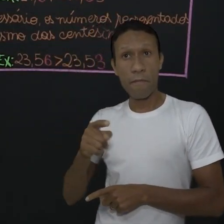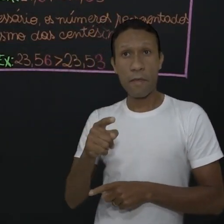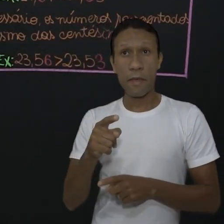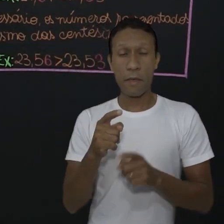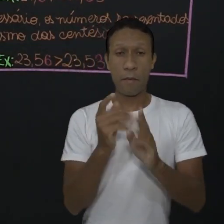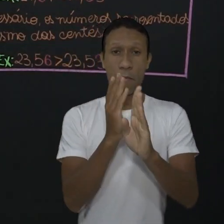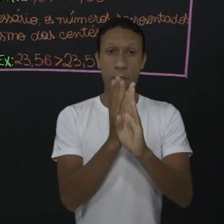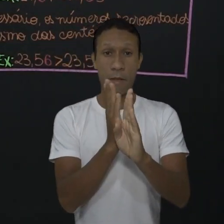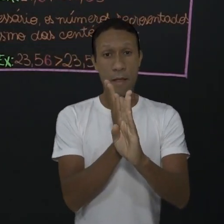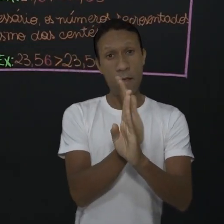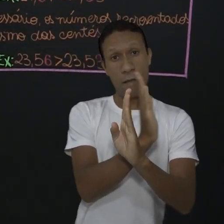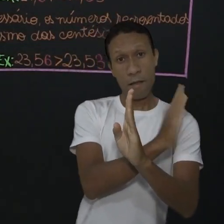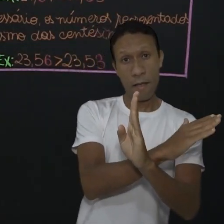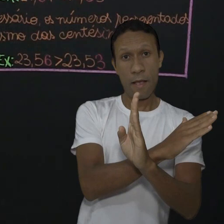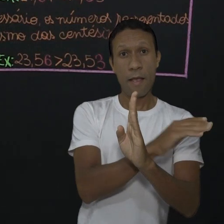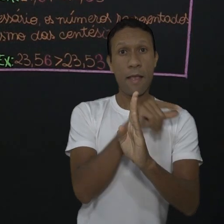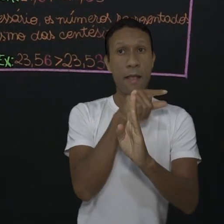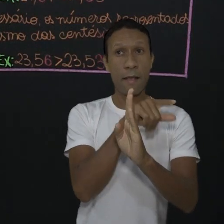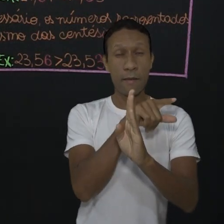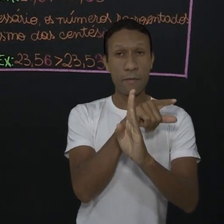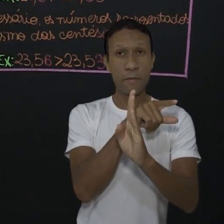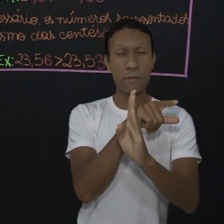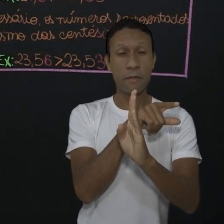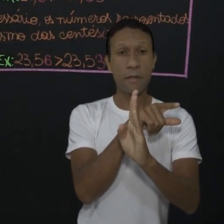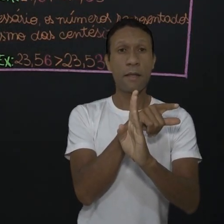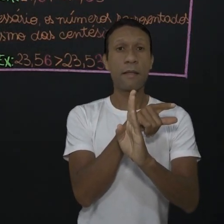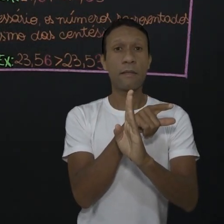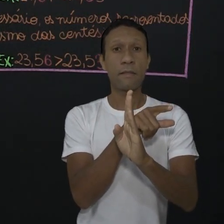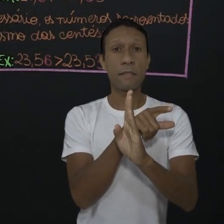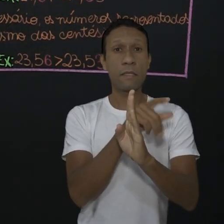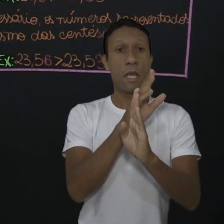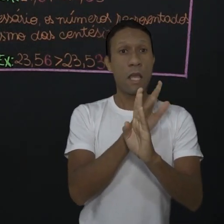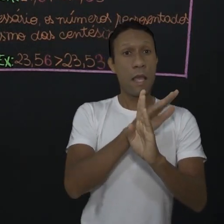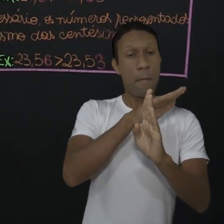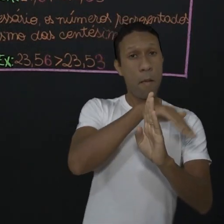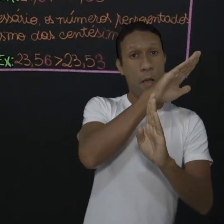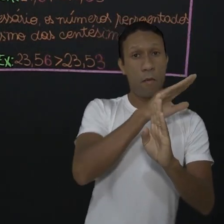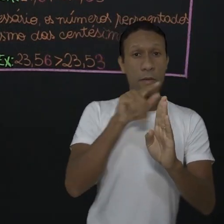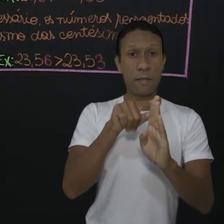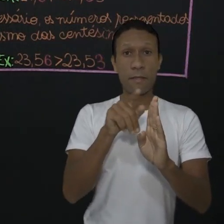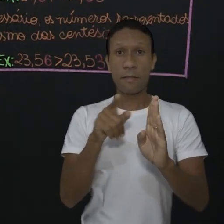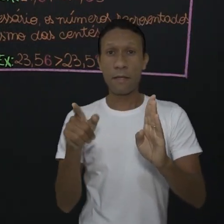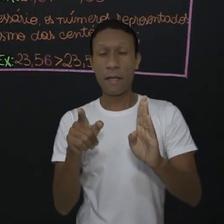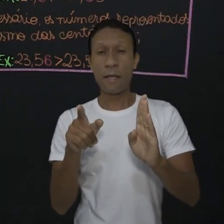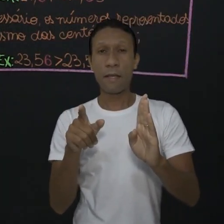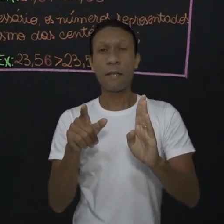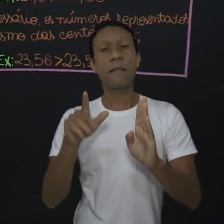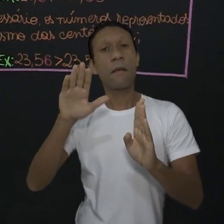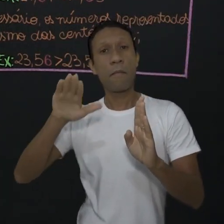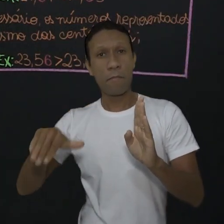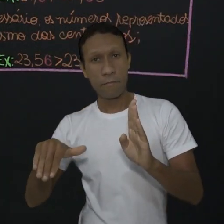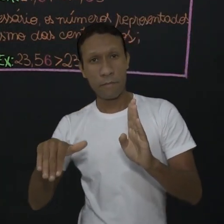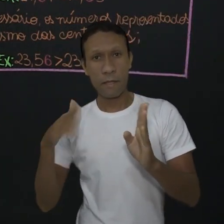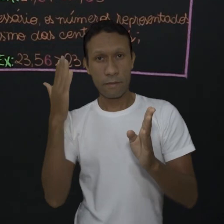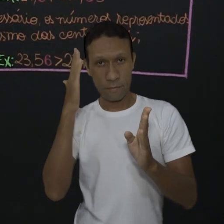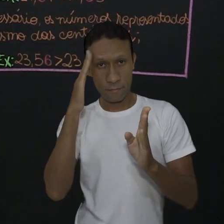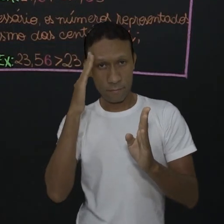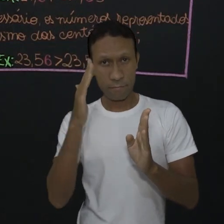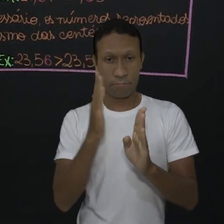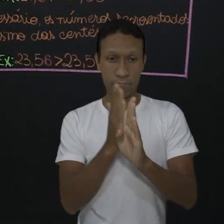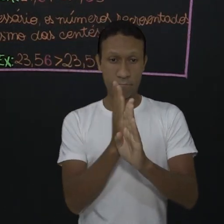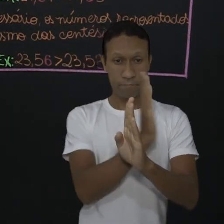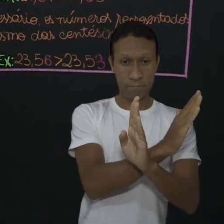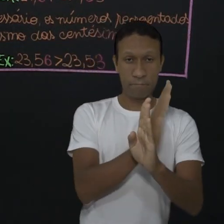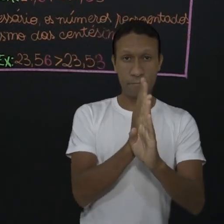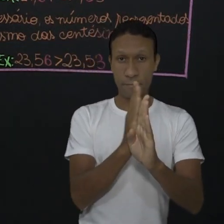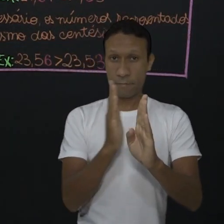que fica à esquerda dela é considerada como sendo a parte inteira. Em relação à vírgula, o que fica à